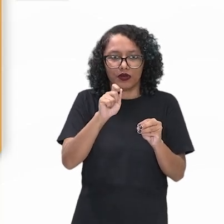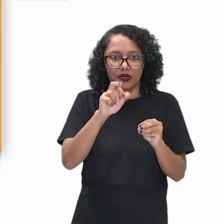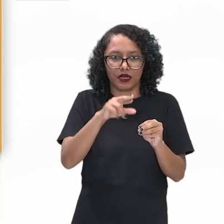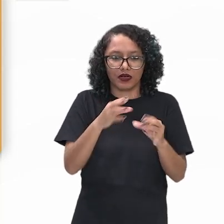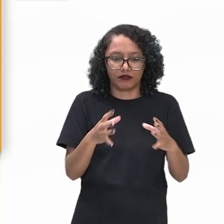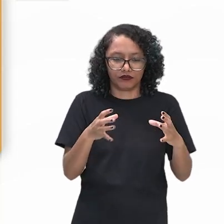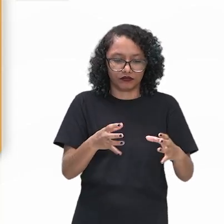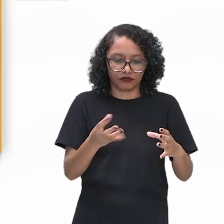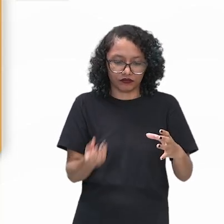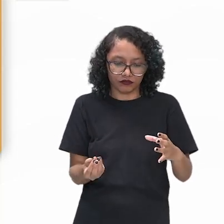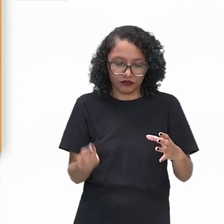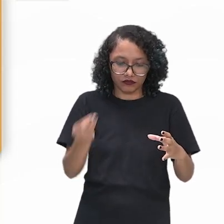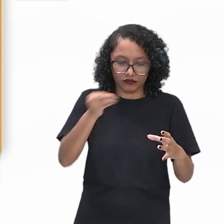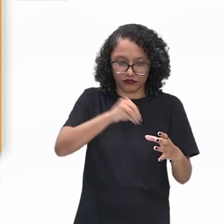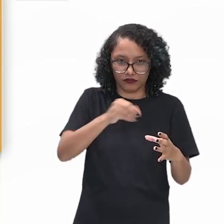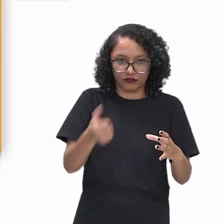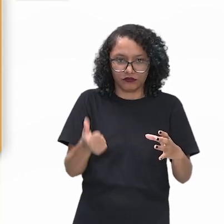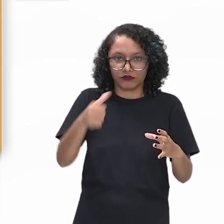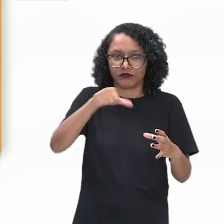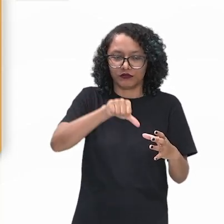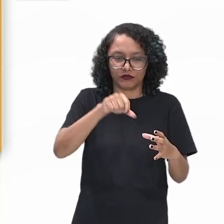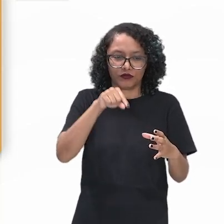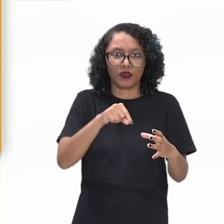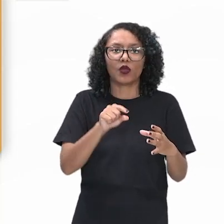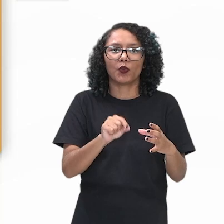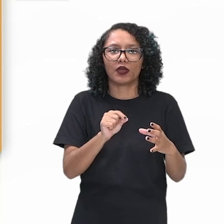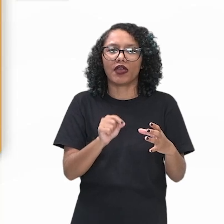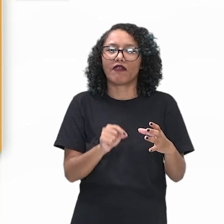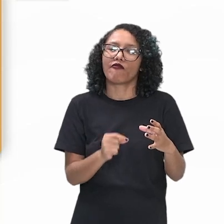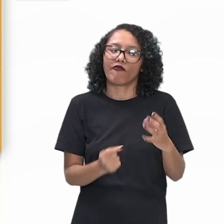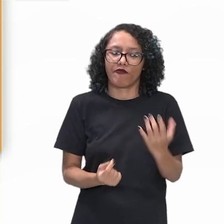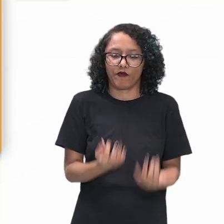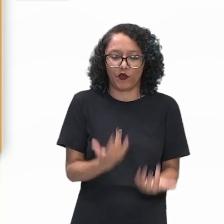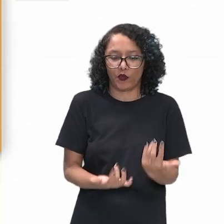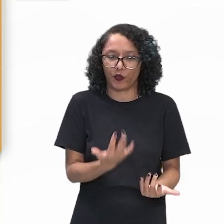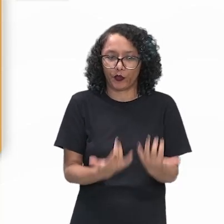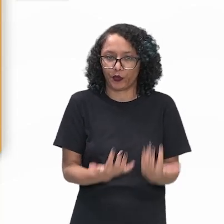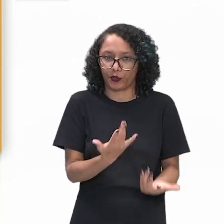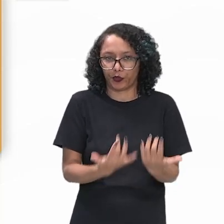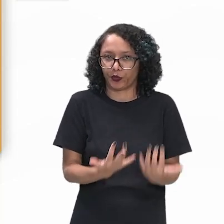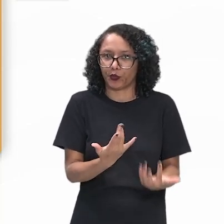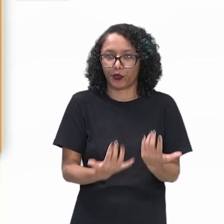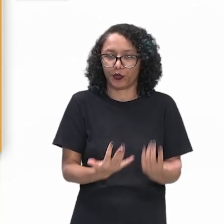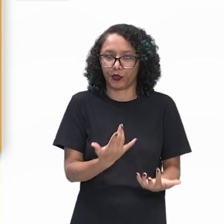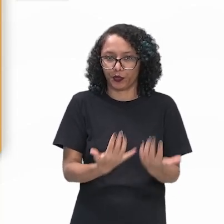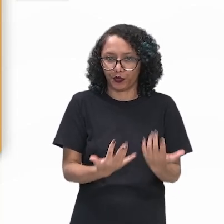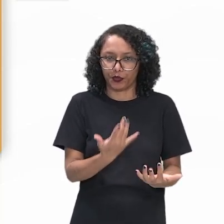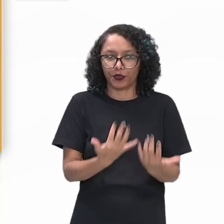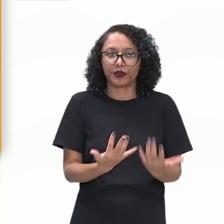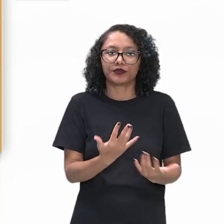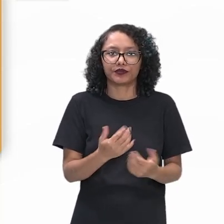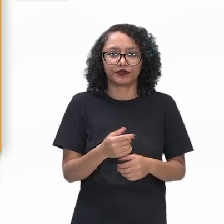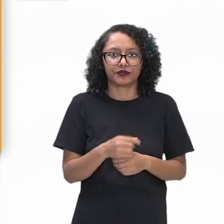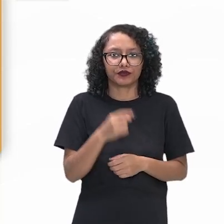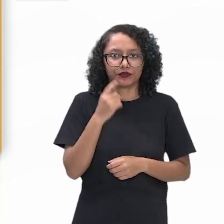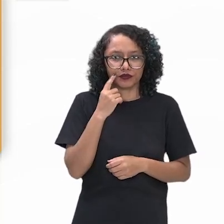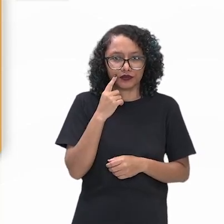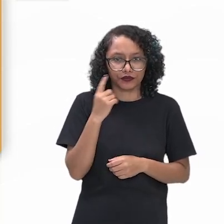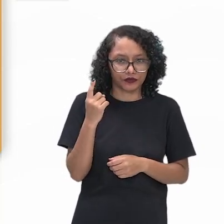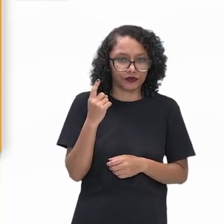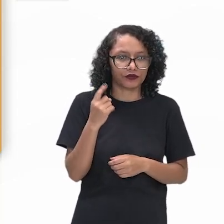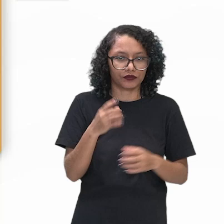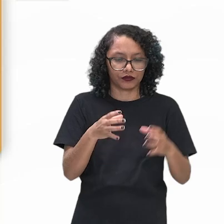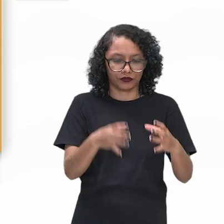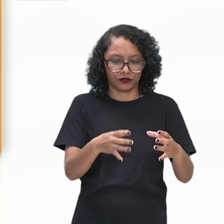uma caldeira também, em que ele era fervido. À medida que ele era fervido aqui com a fornalha, né, que servia como uma